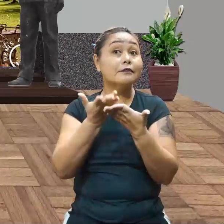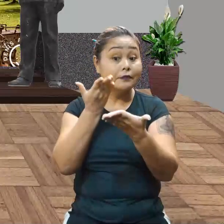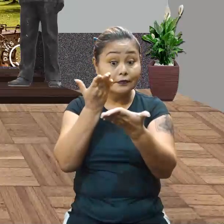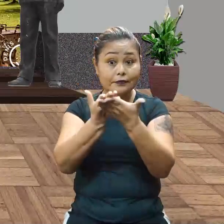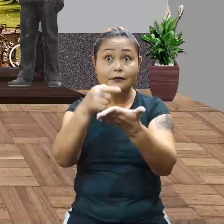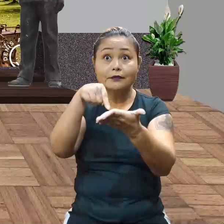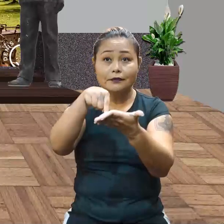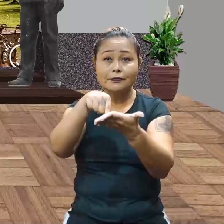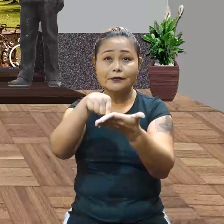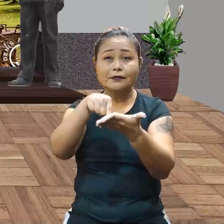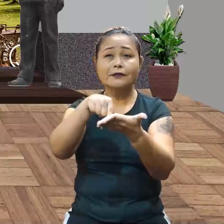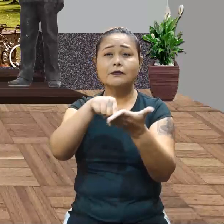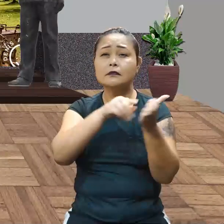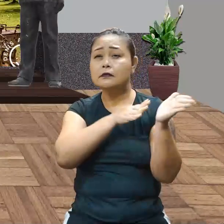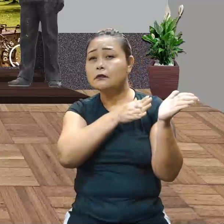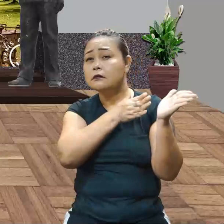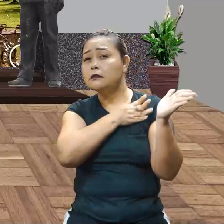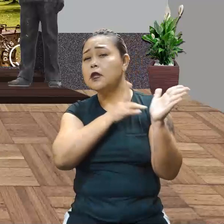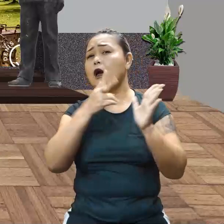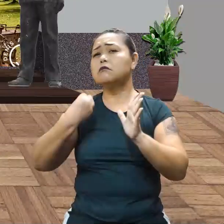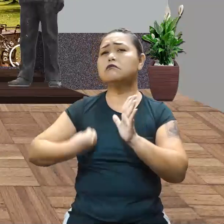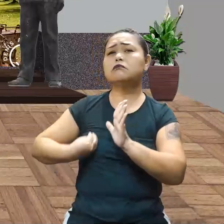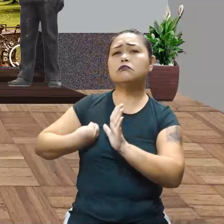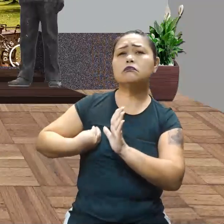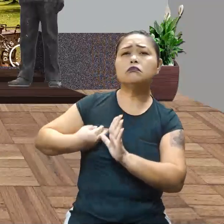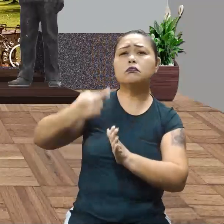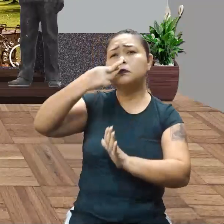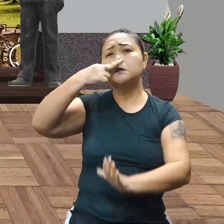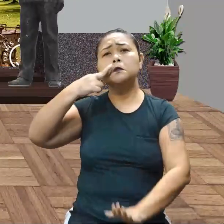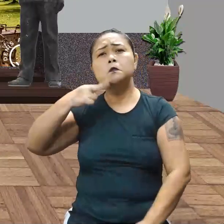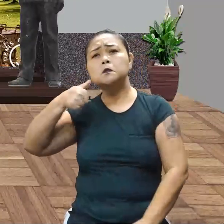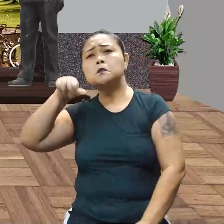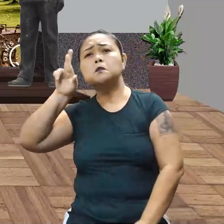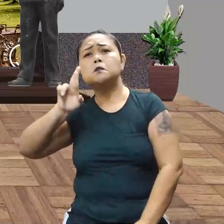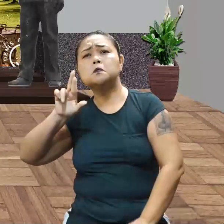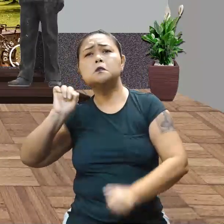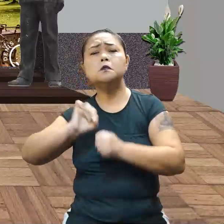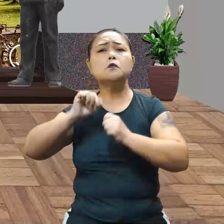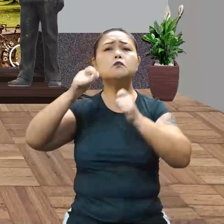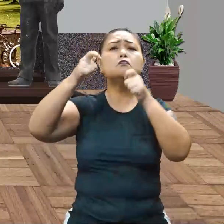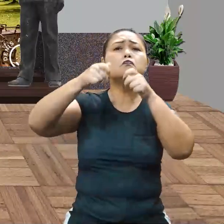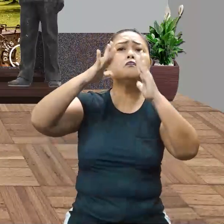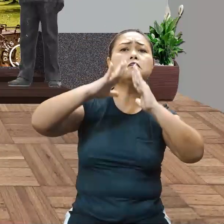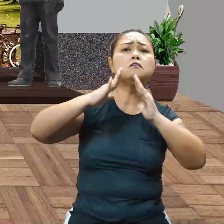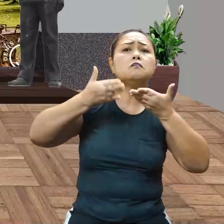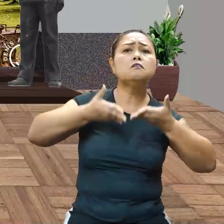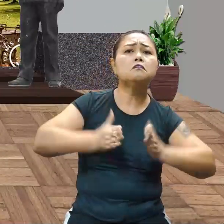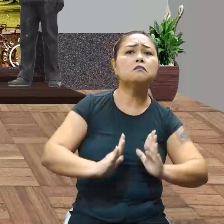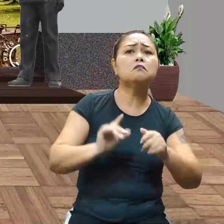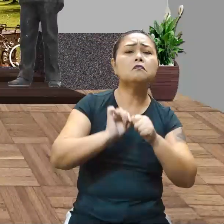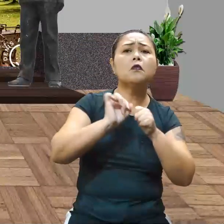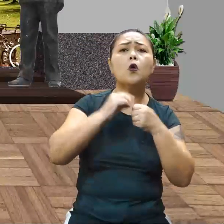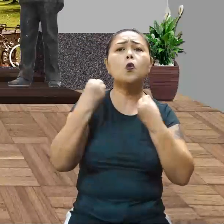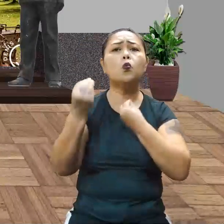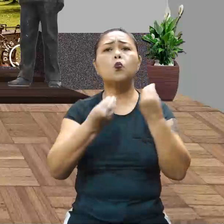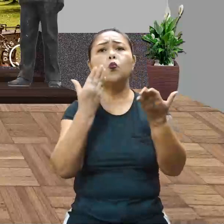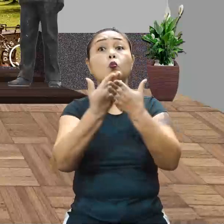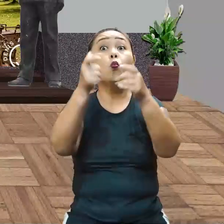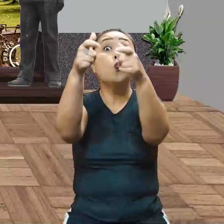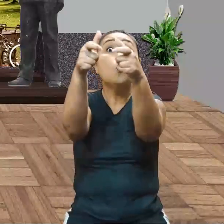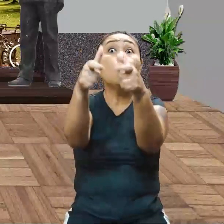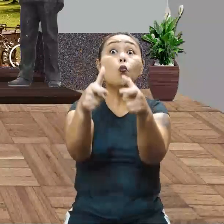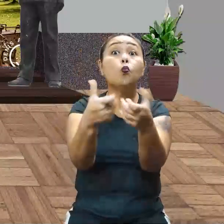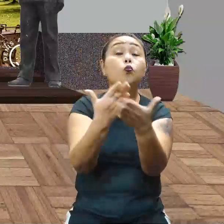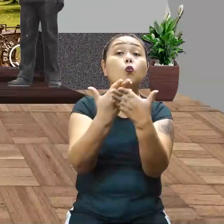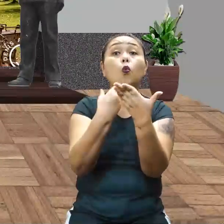aula que nós vimos aí já a trajetória de Rondon, quem foi ele, onde ele nasceu, como ele estudou, onde